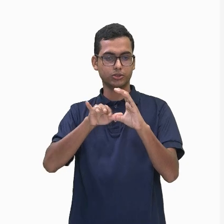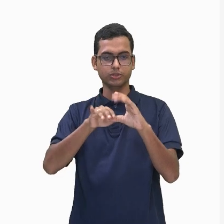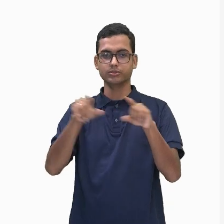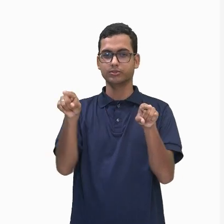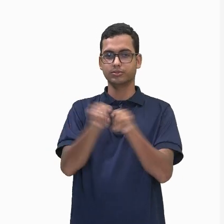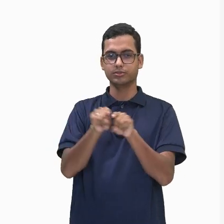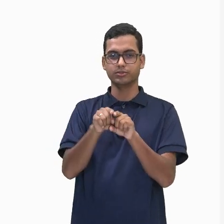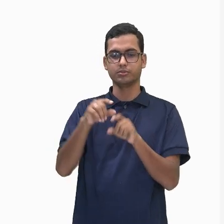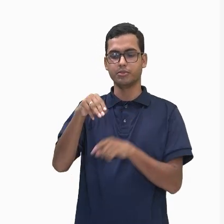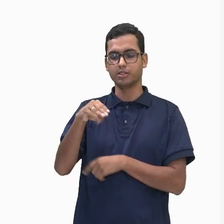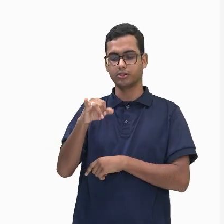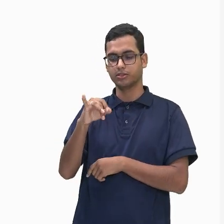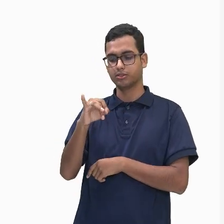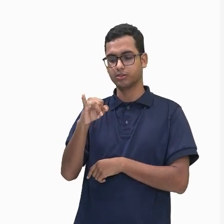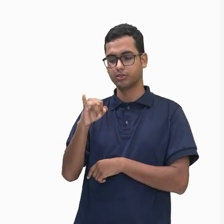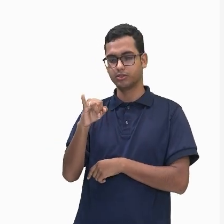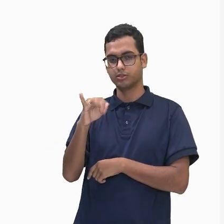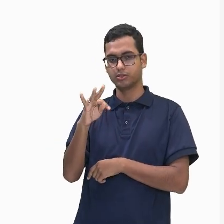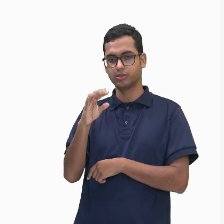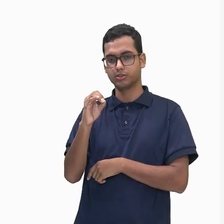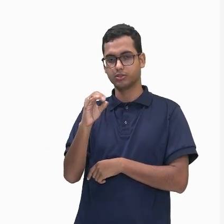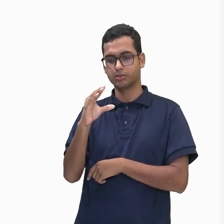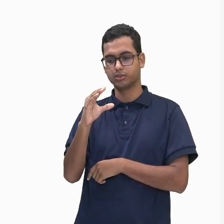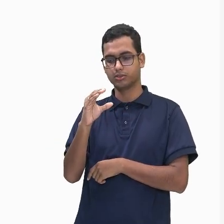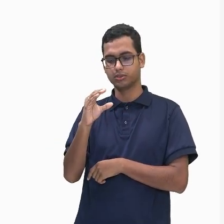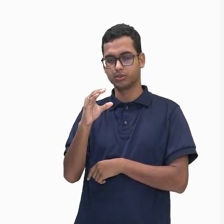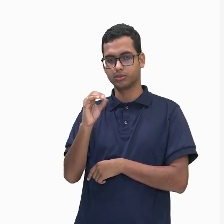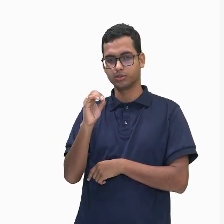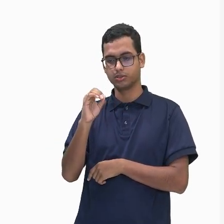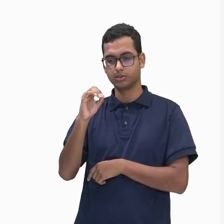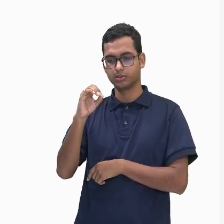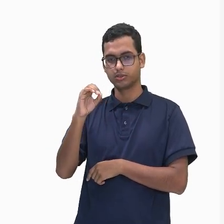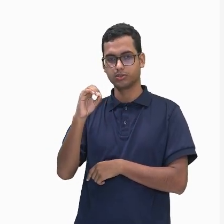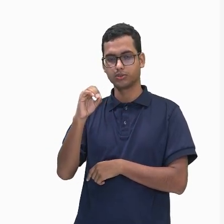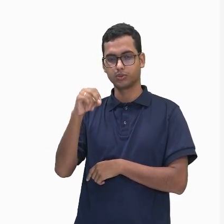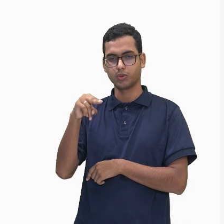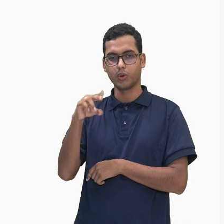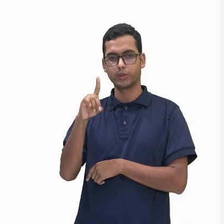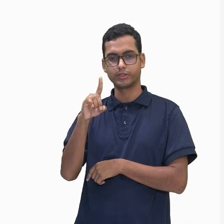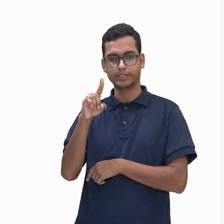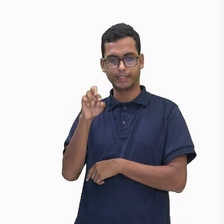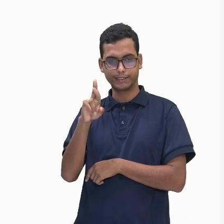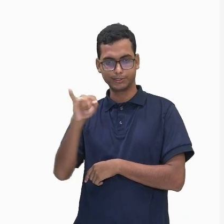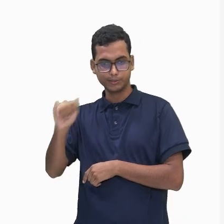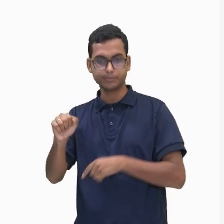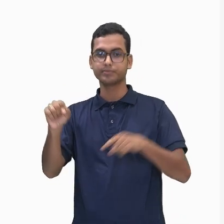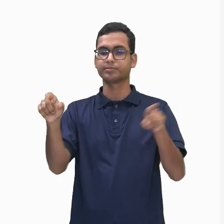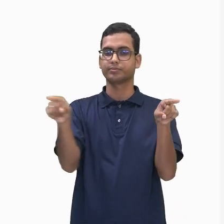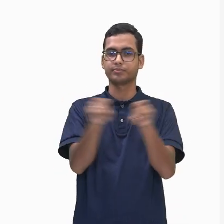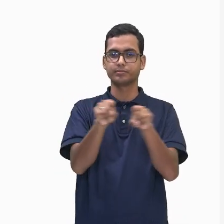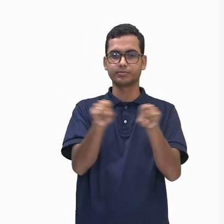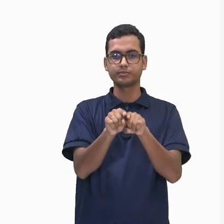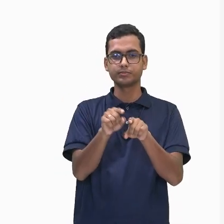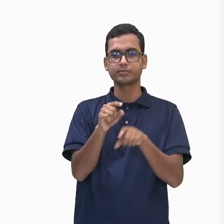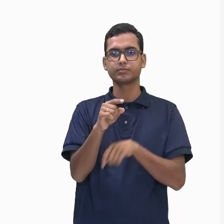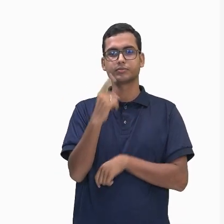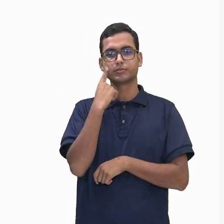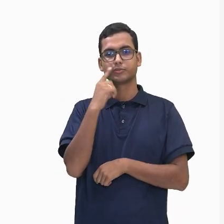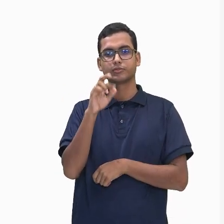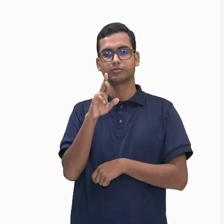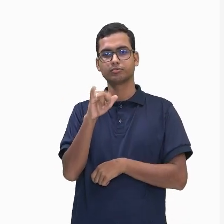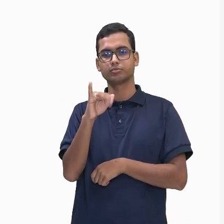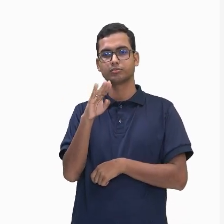mitocôndria e o ribossomo, por exemplo. Função do citoplasma, local